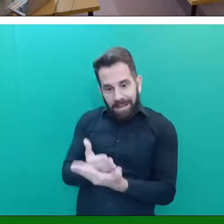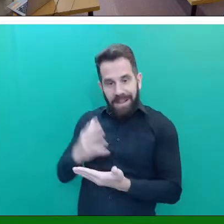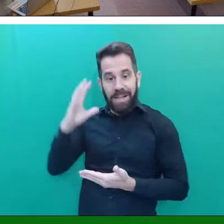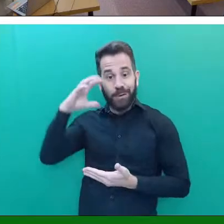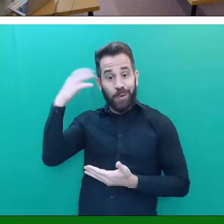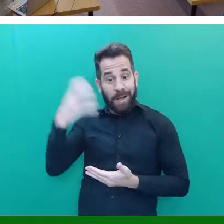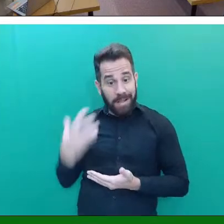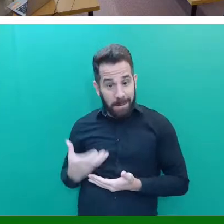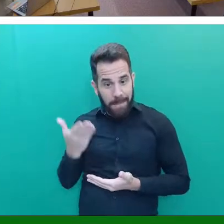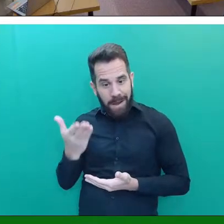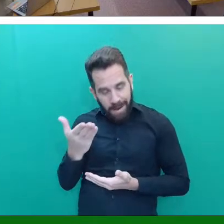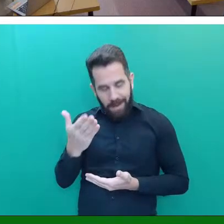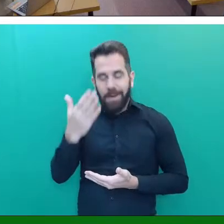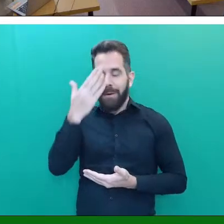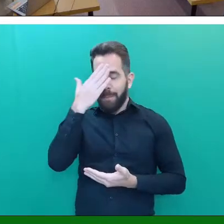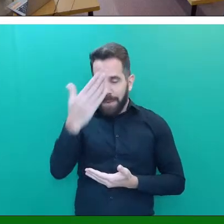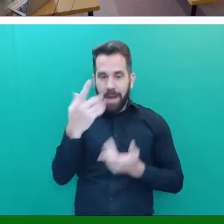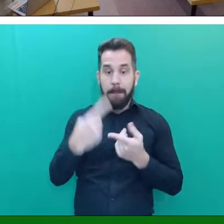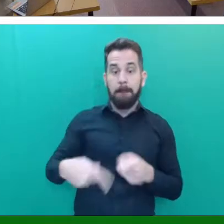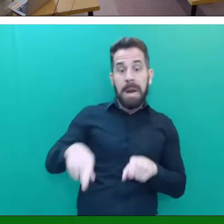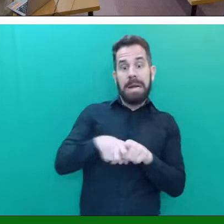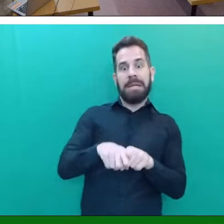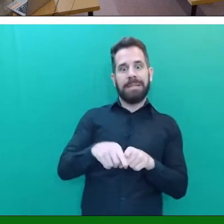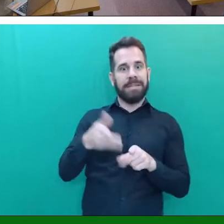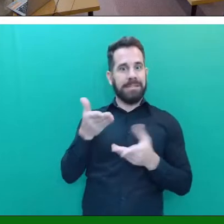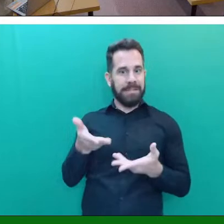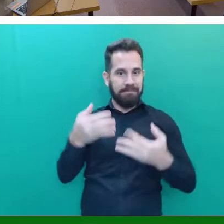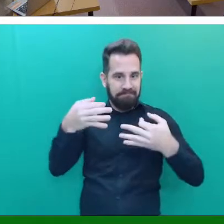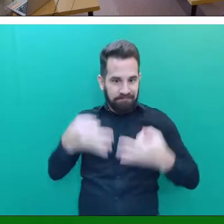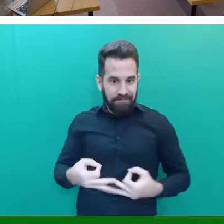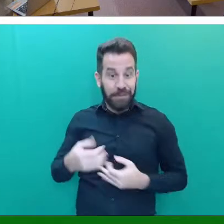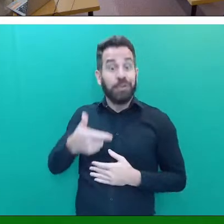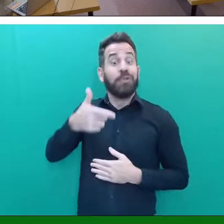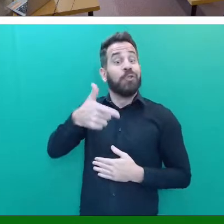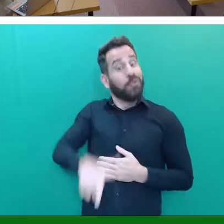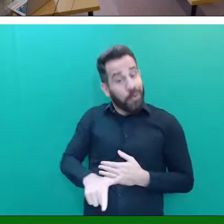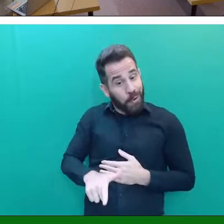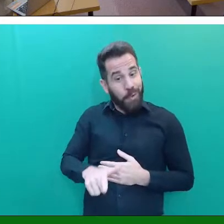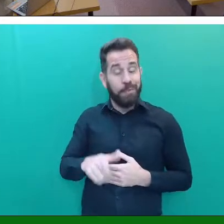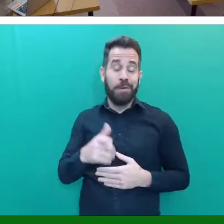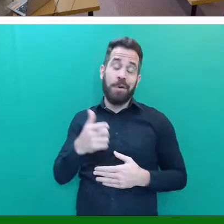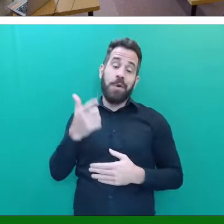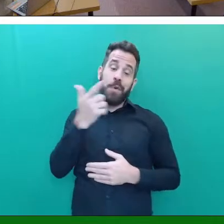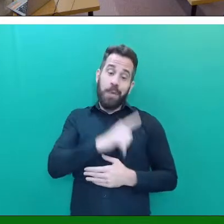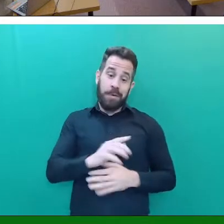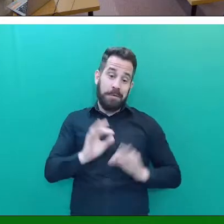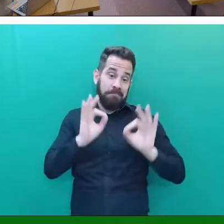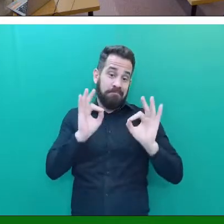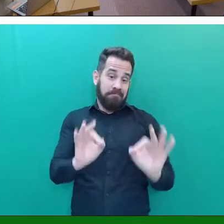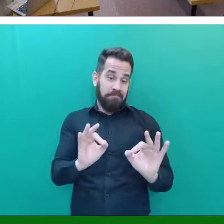trabalho de parceria que a gente, mais uma vez, conclui com êxito. Né?